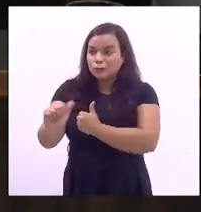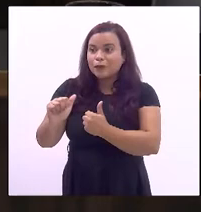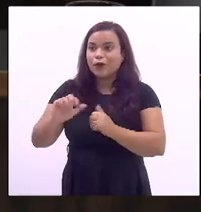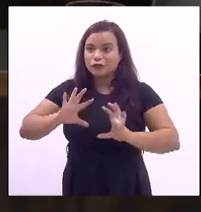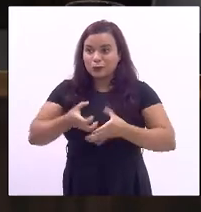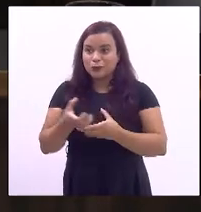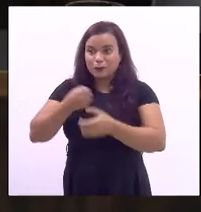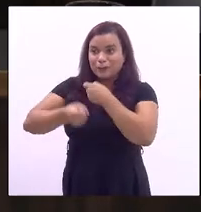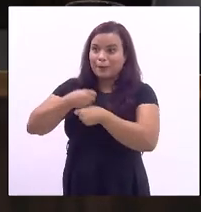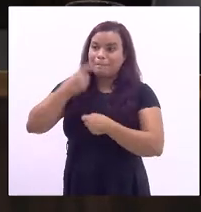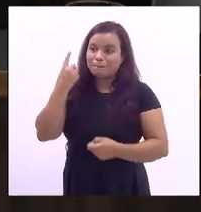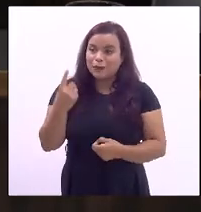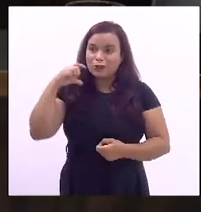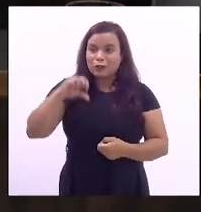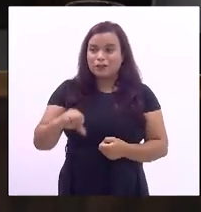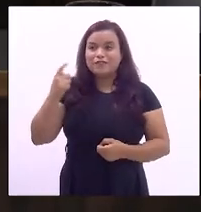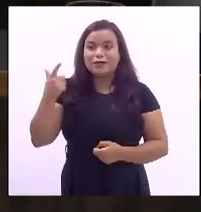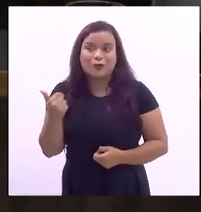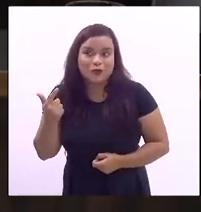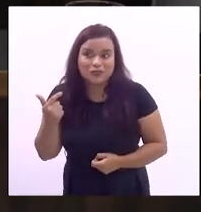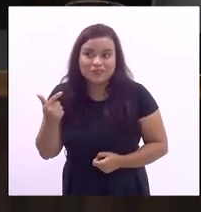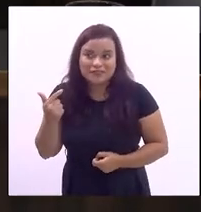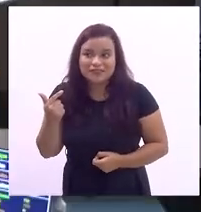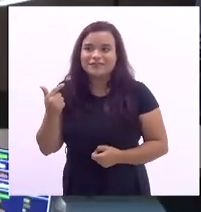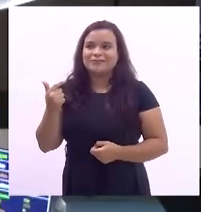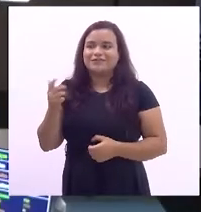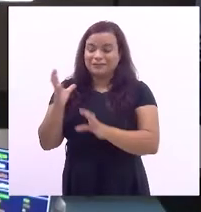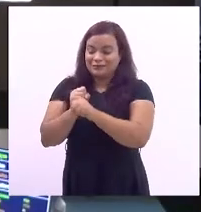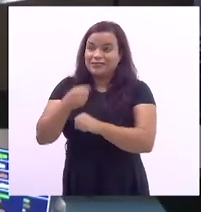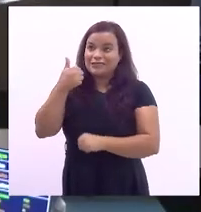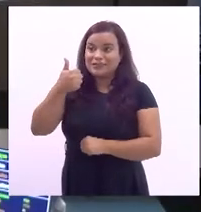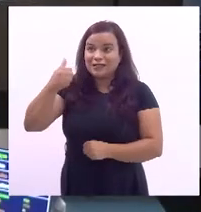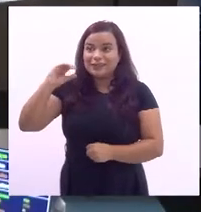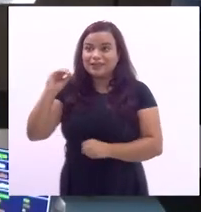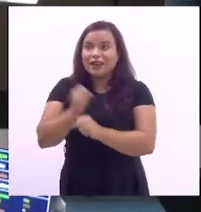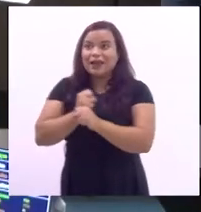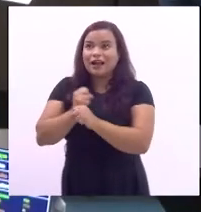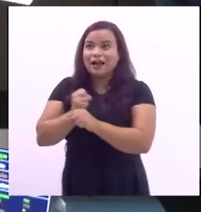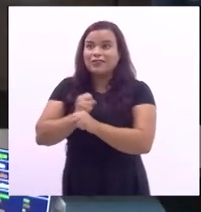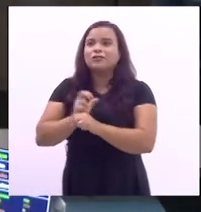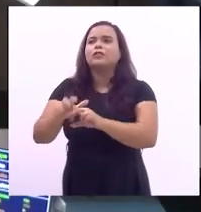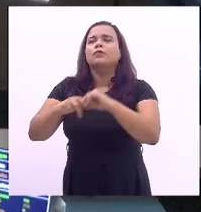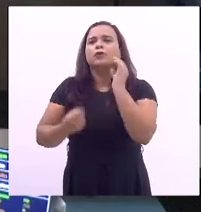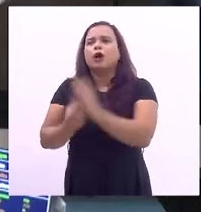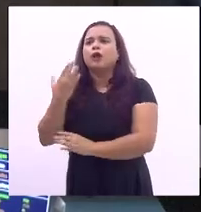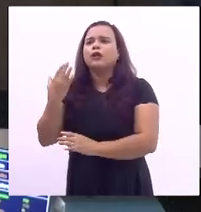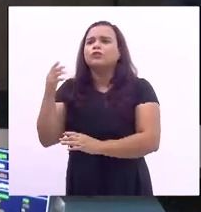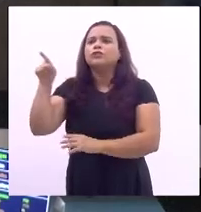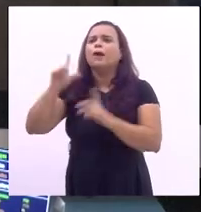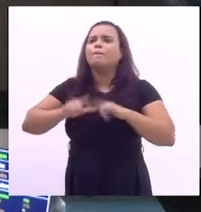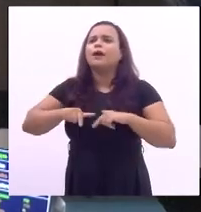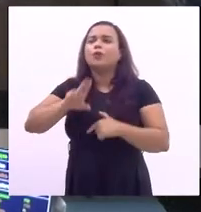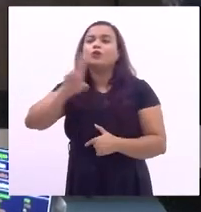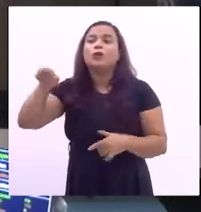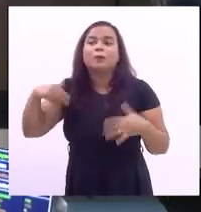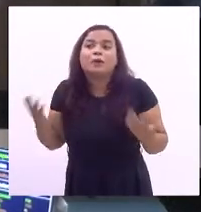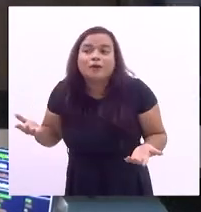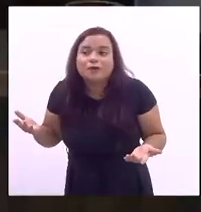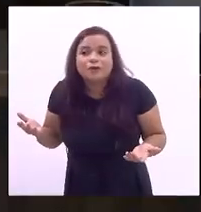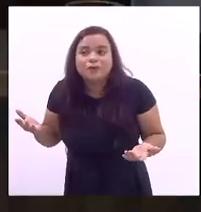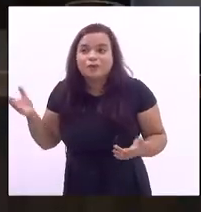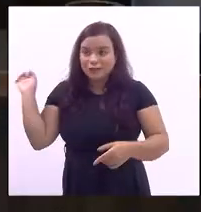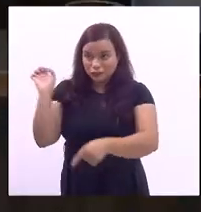tem 110 anos ok e a por essa origem que o estádio bagulho tem que nome já